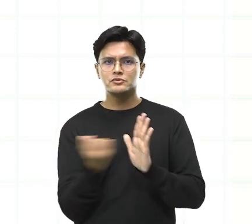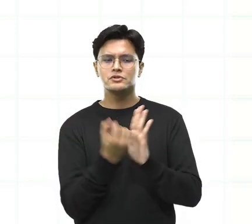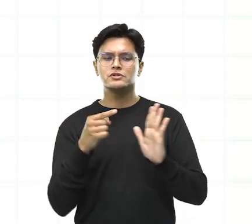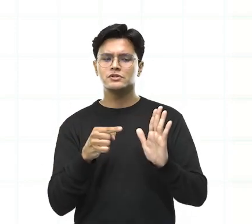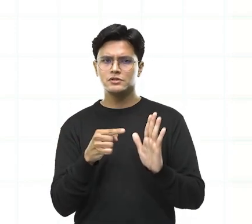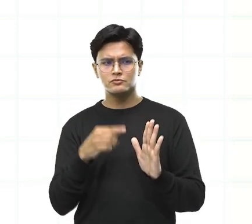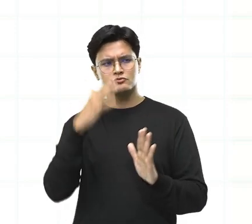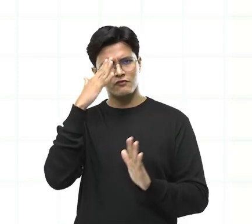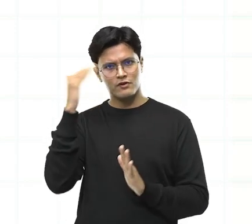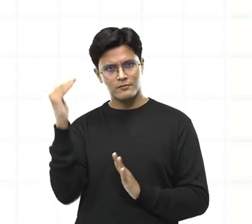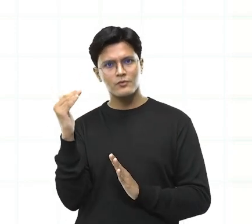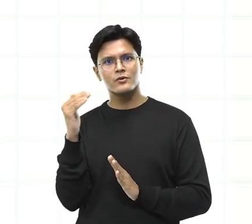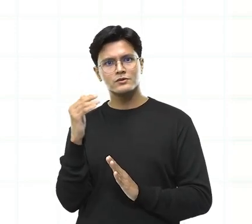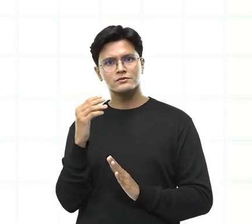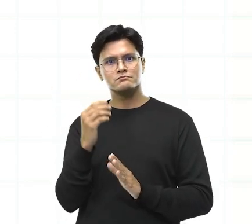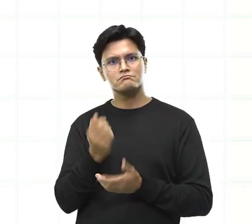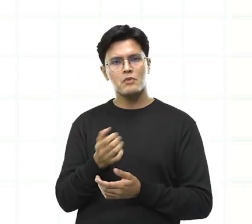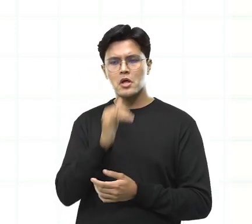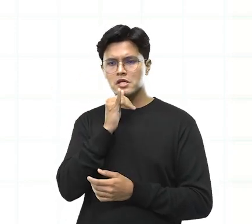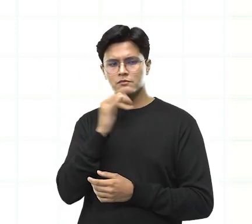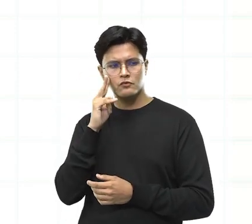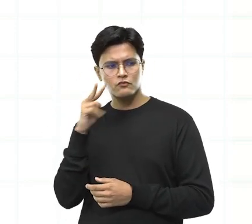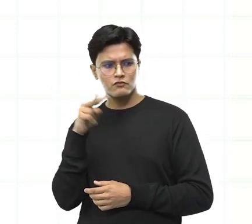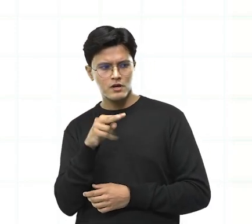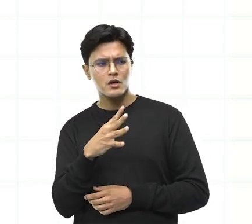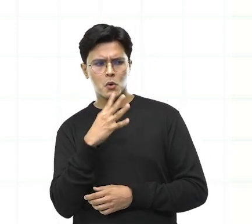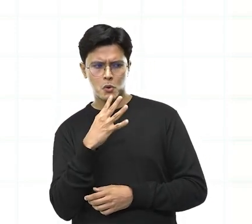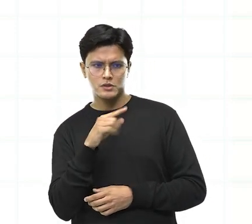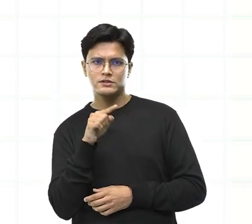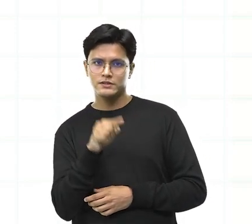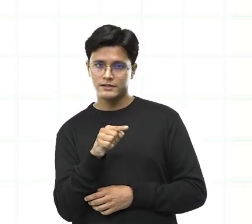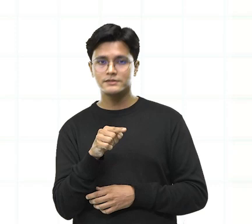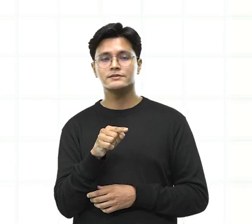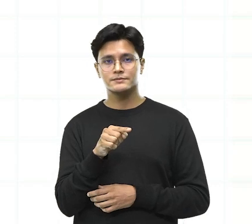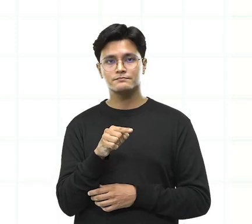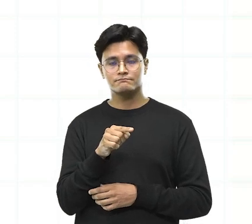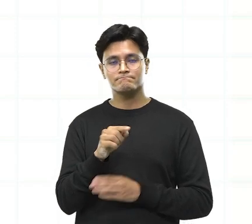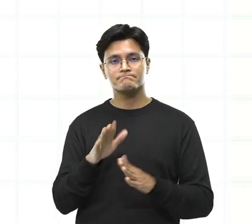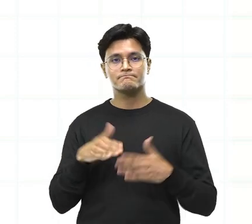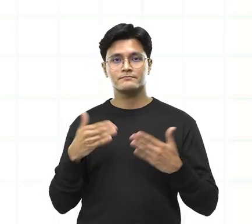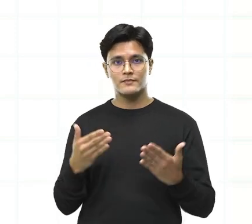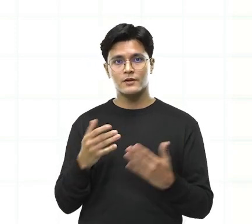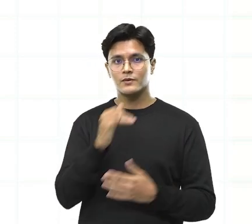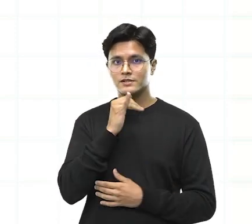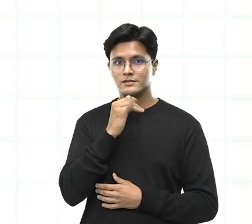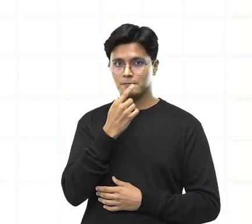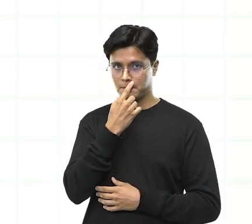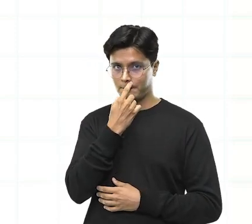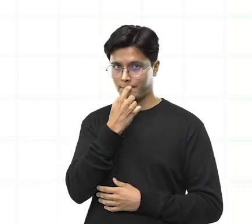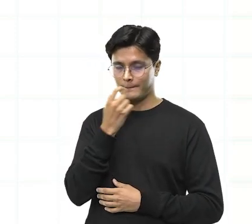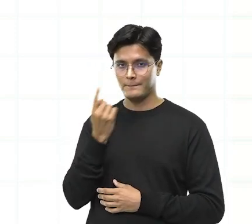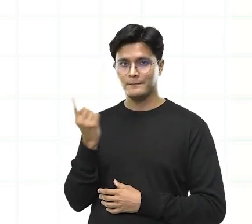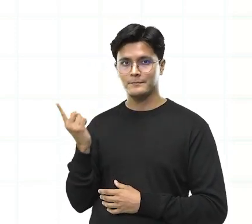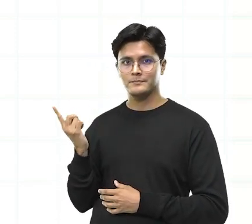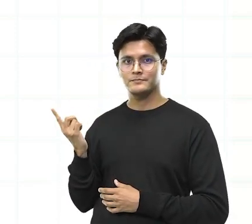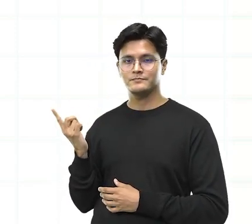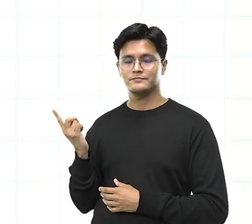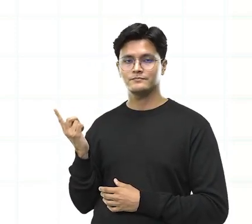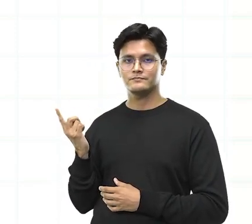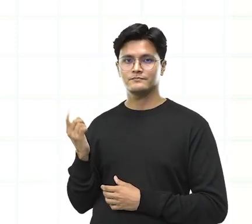rapidamente, conhecemos a marca a qual estão vinculados. Então, quando você olha aqui, ó, esse